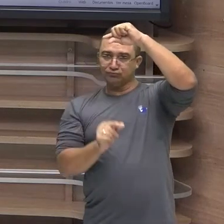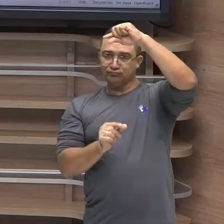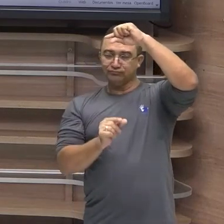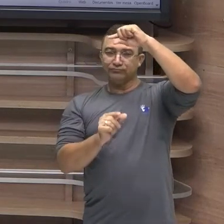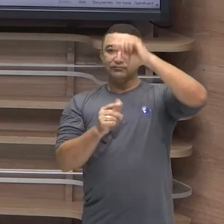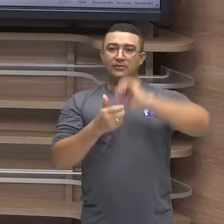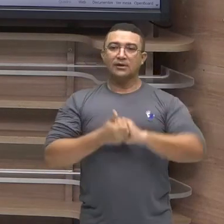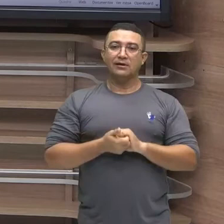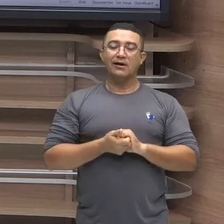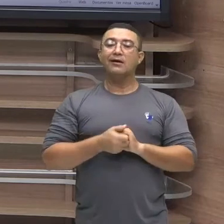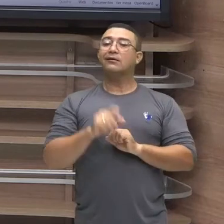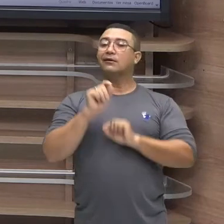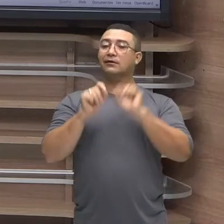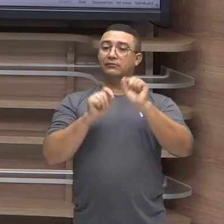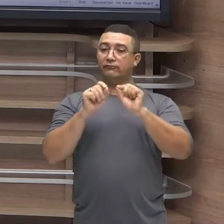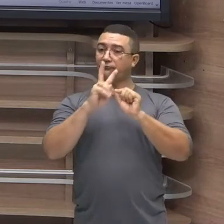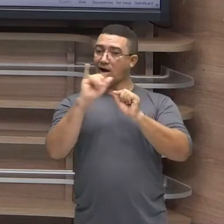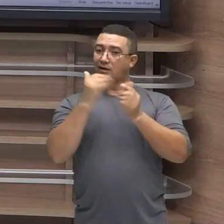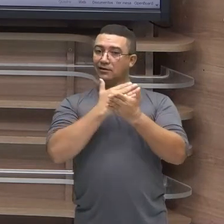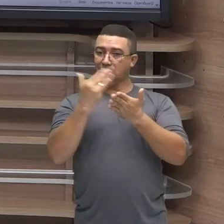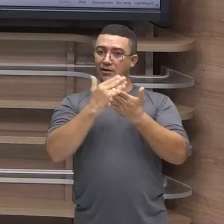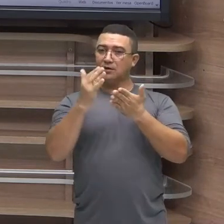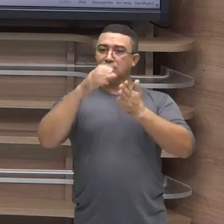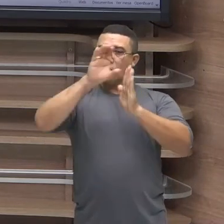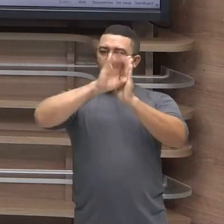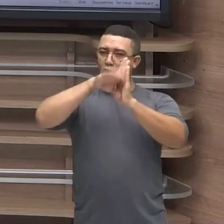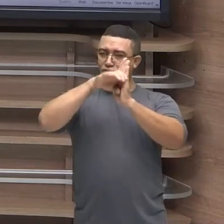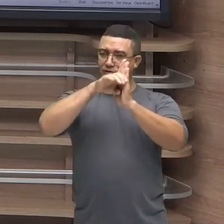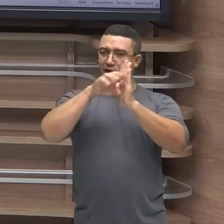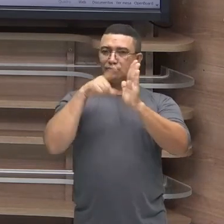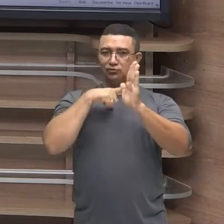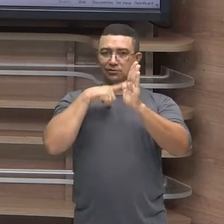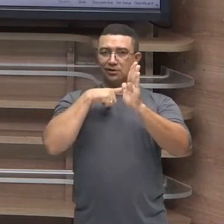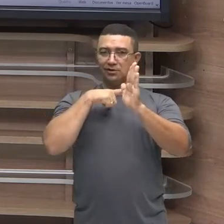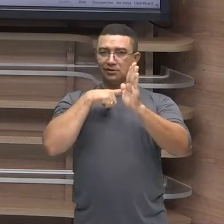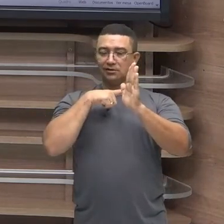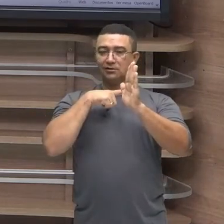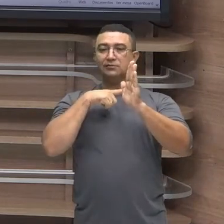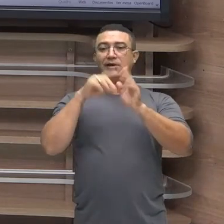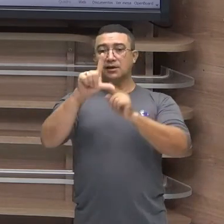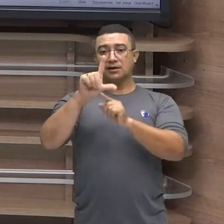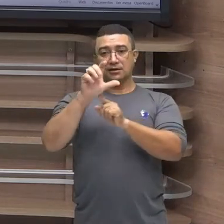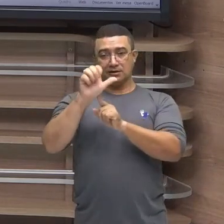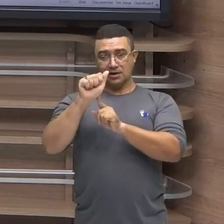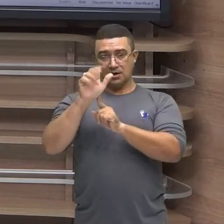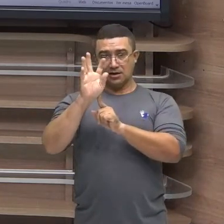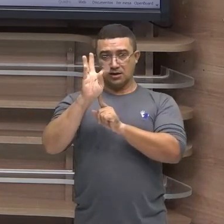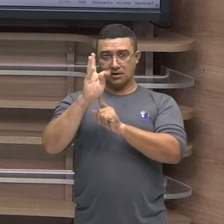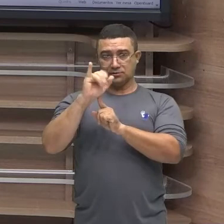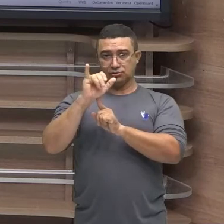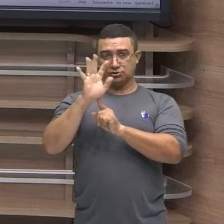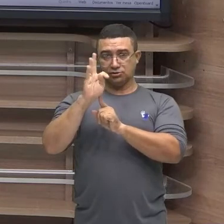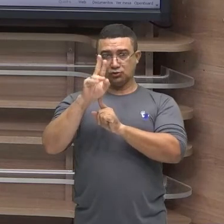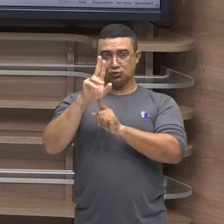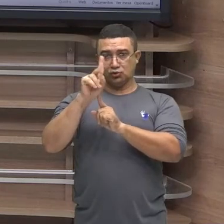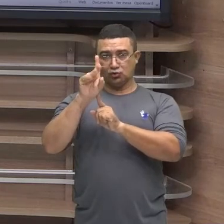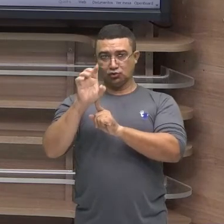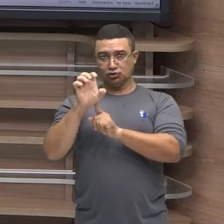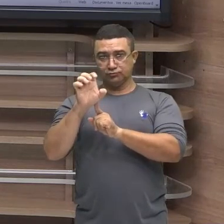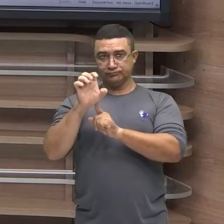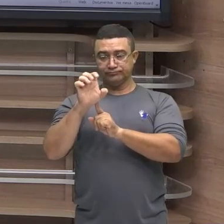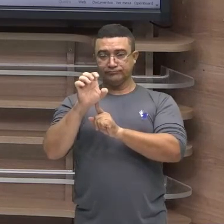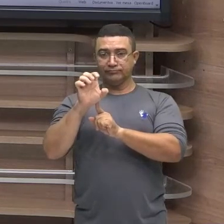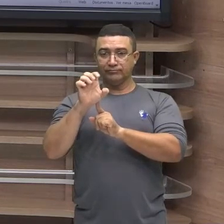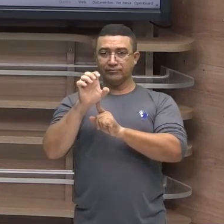ter a definição de quê? Vamos ter a definição da nossa latitude. E essa latitude, ela vai